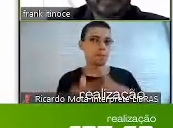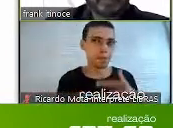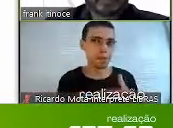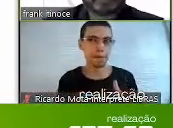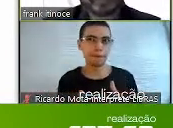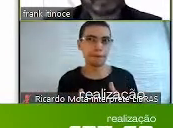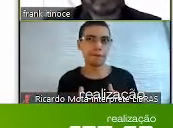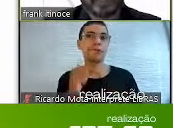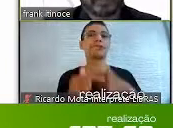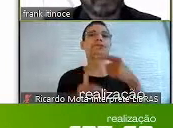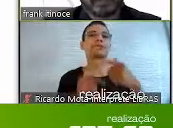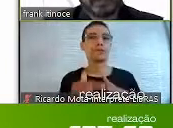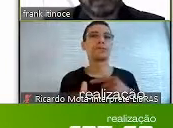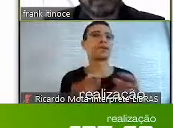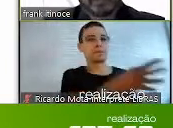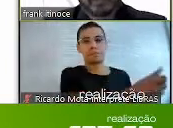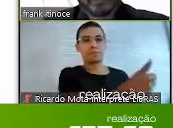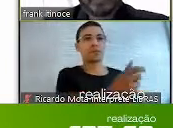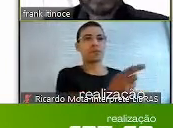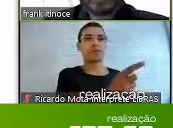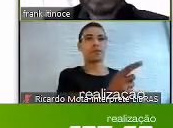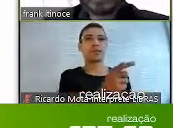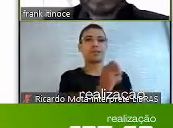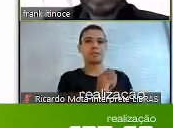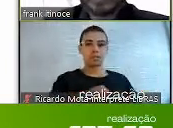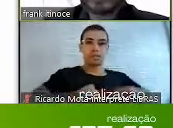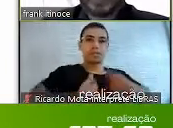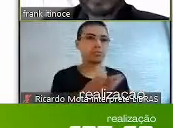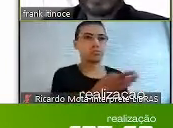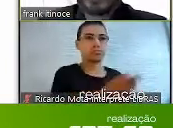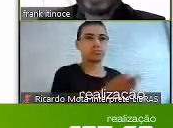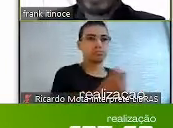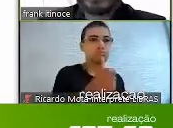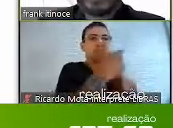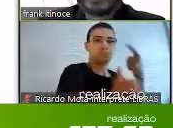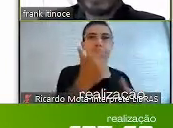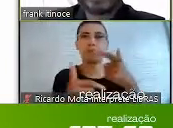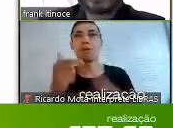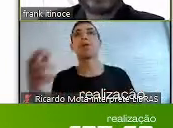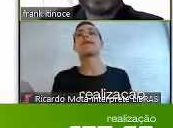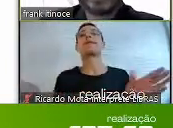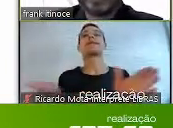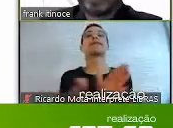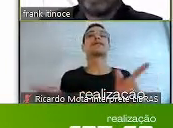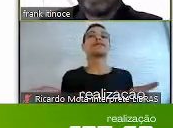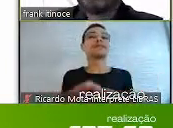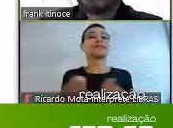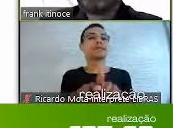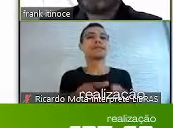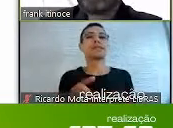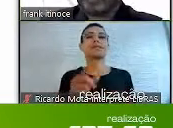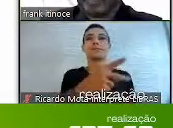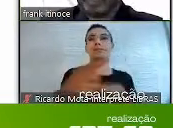técnica. Então, se vocês olharem licenças antigas dos prédios de vocês, provavelmente vocês vão ver meu nome lá.